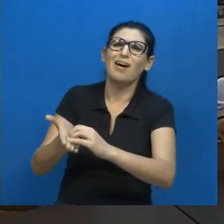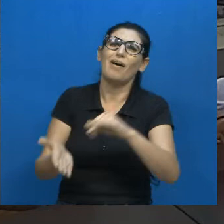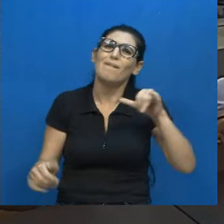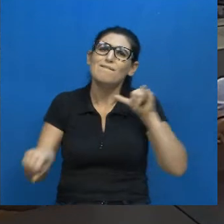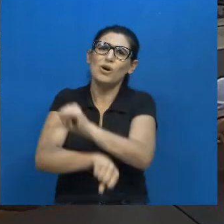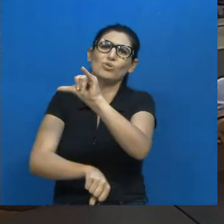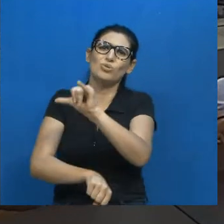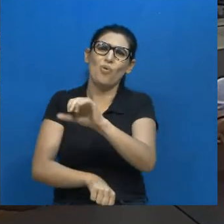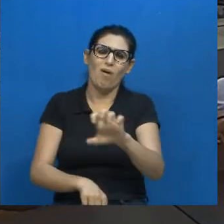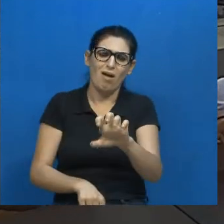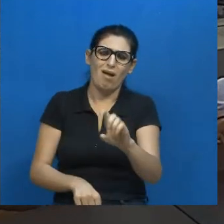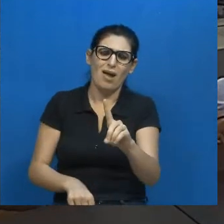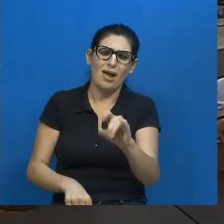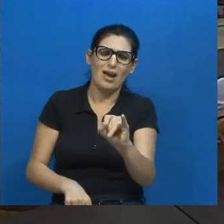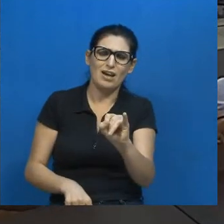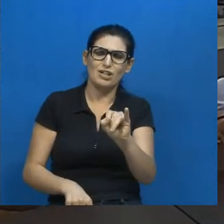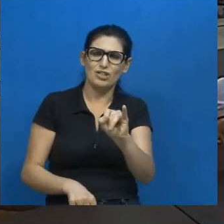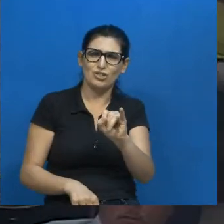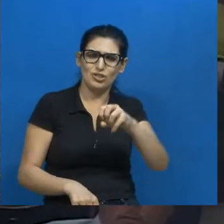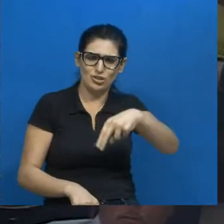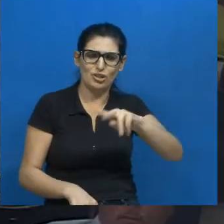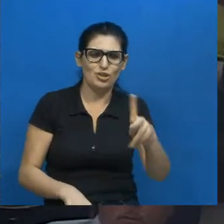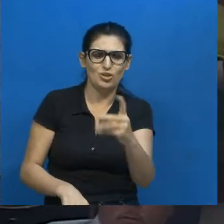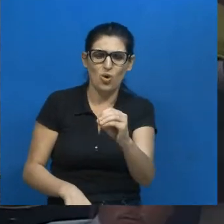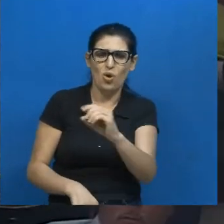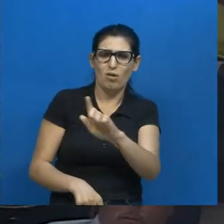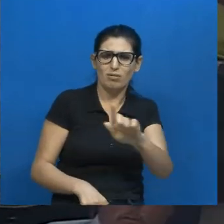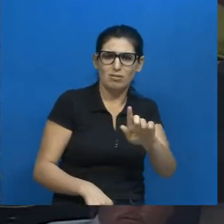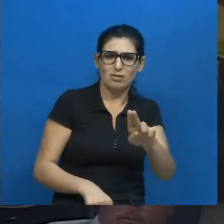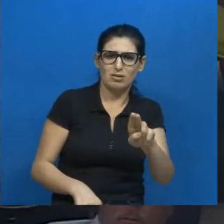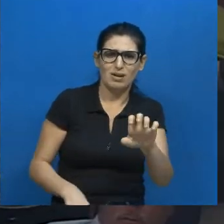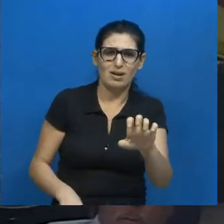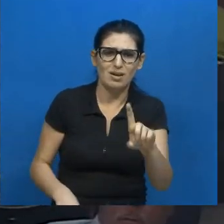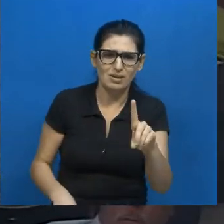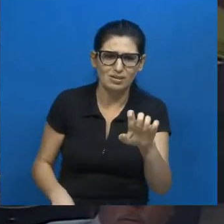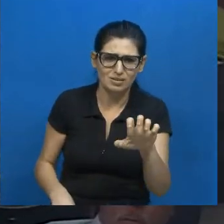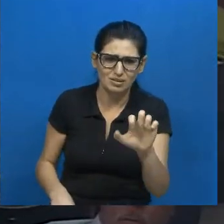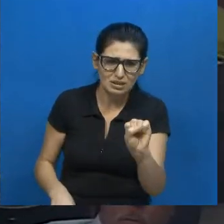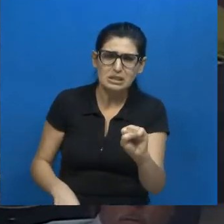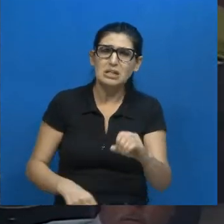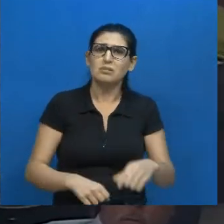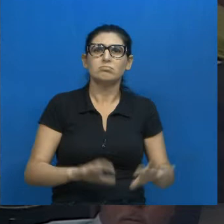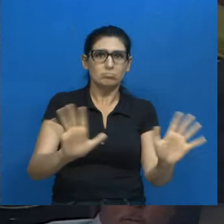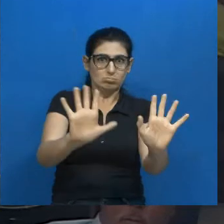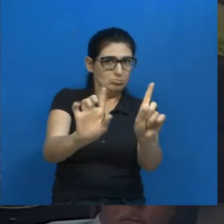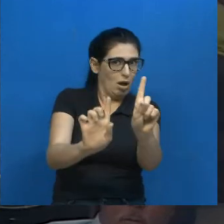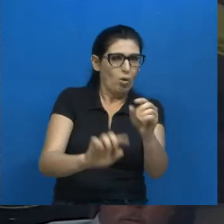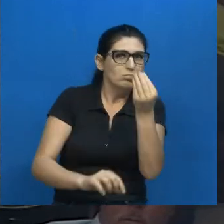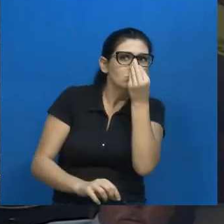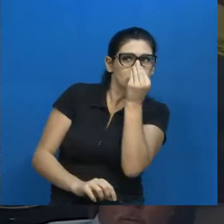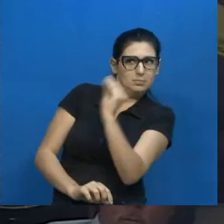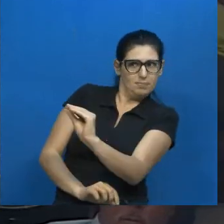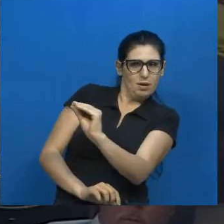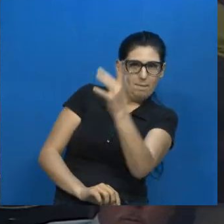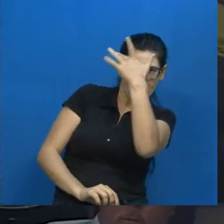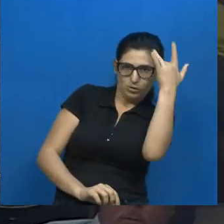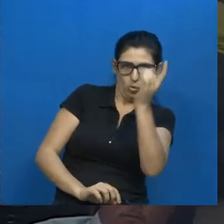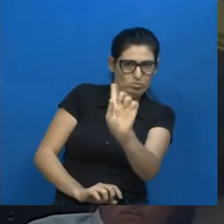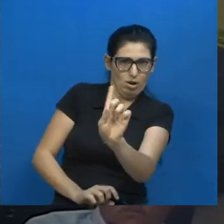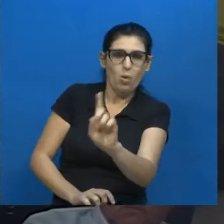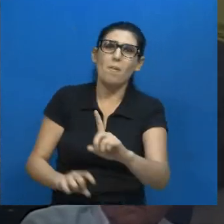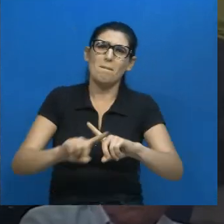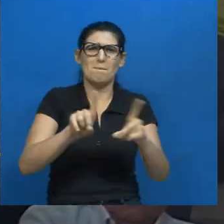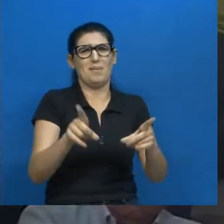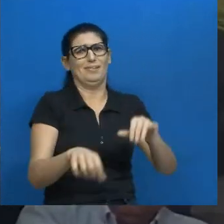ele seria a pessoa responsável, não desprezando os demais aqui da mesa. Mas eu queria direcionar umas perguntas